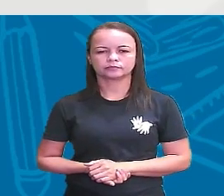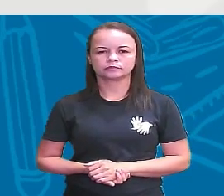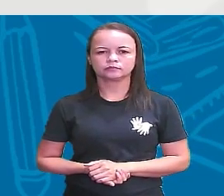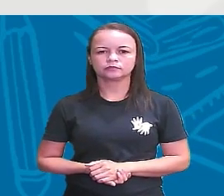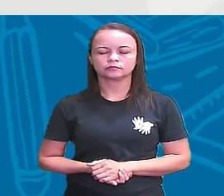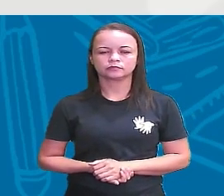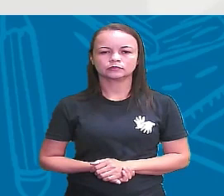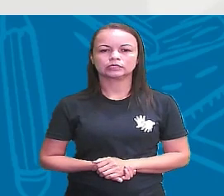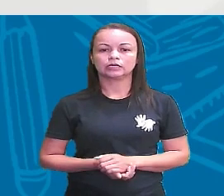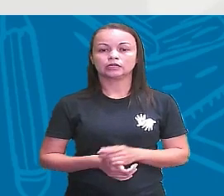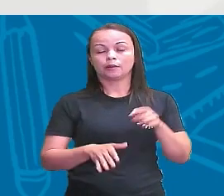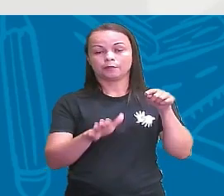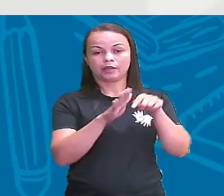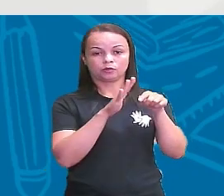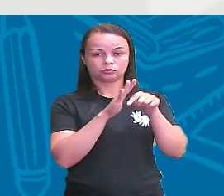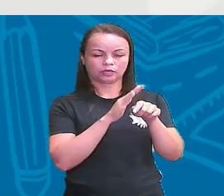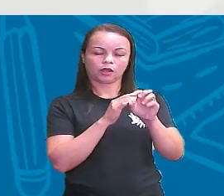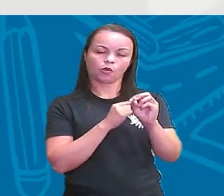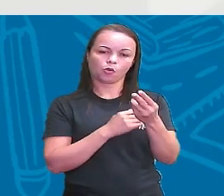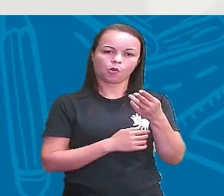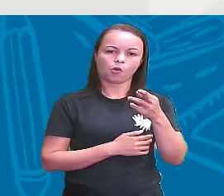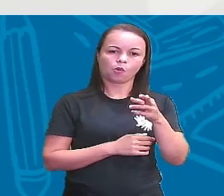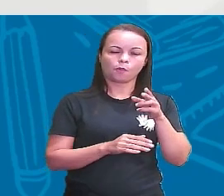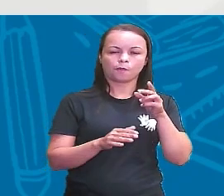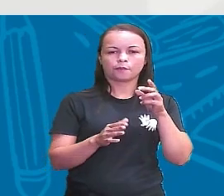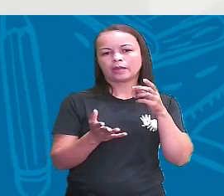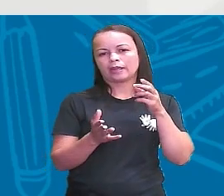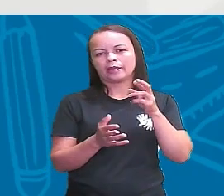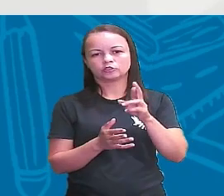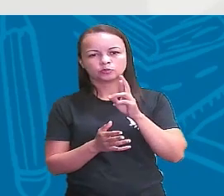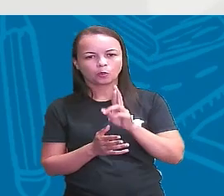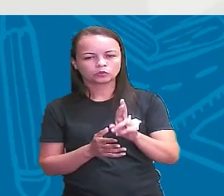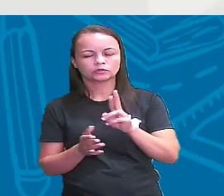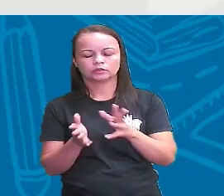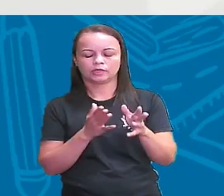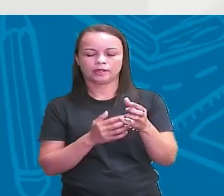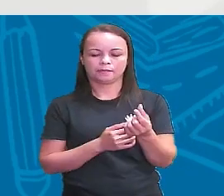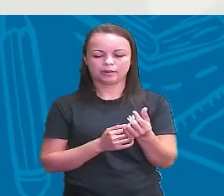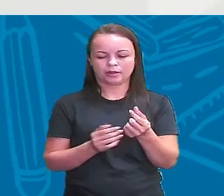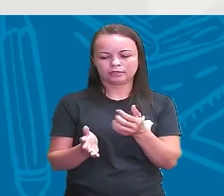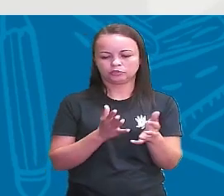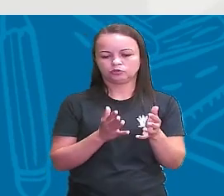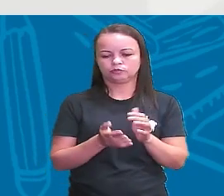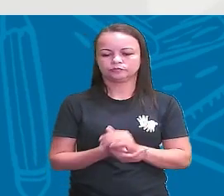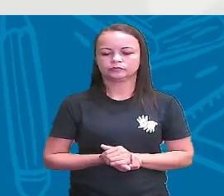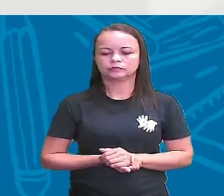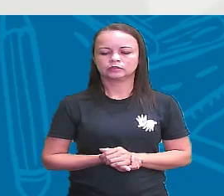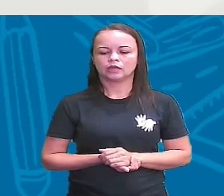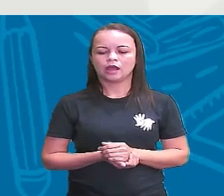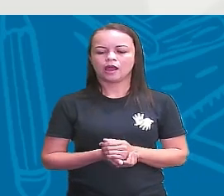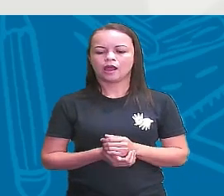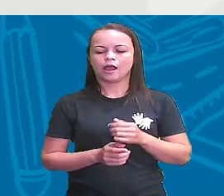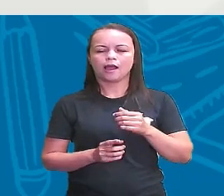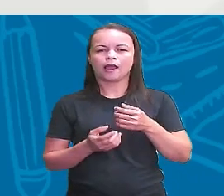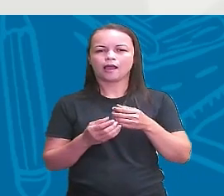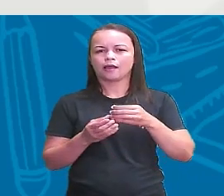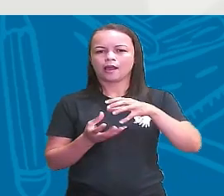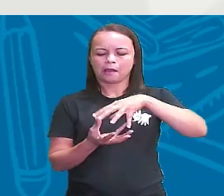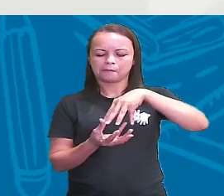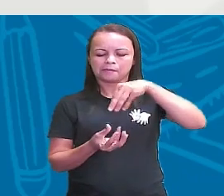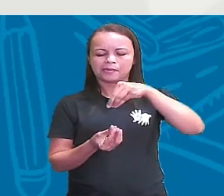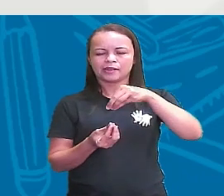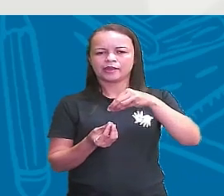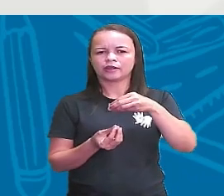Para perguntar e responder preço, a quanto está a pera? Está a 1 euro, certo?